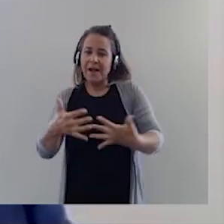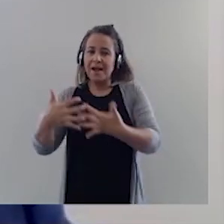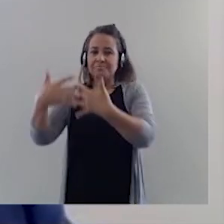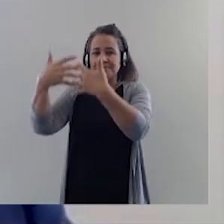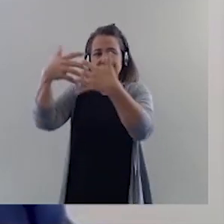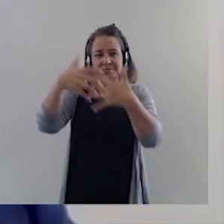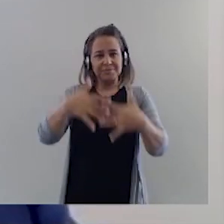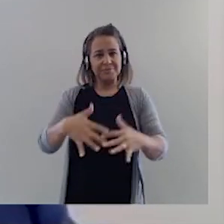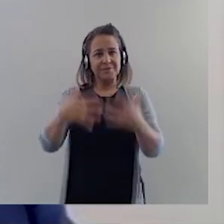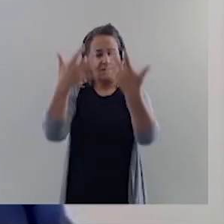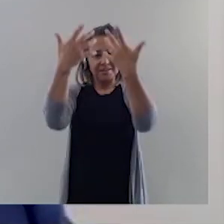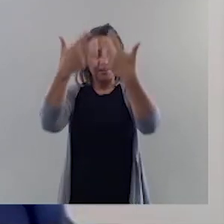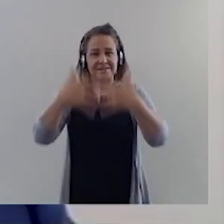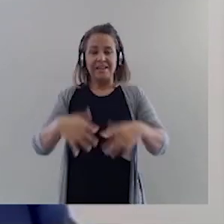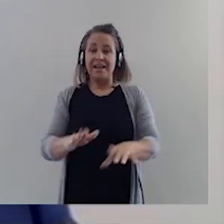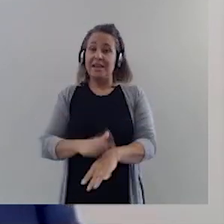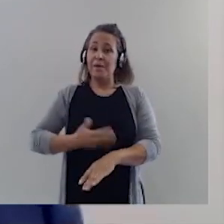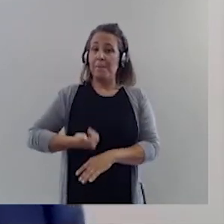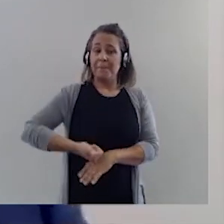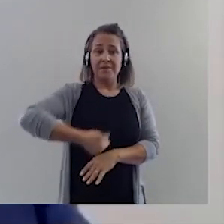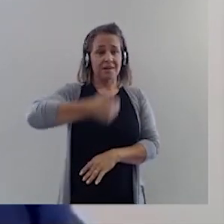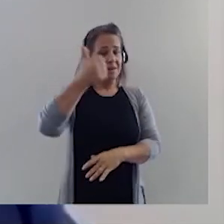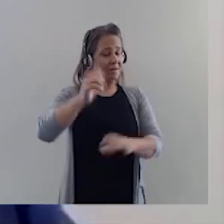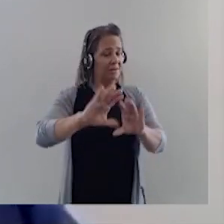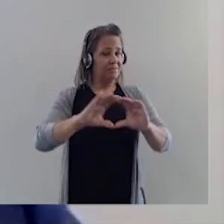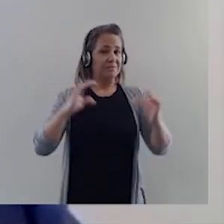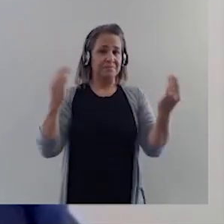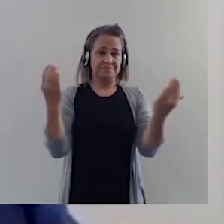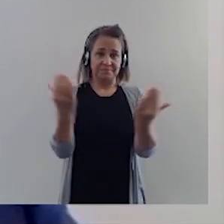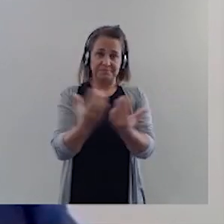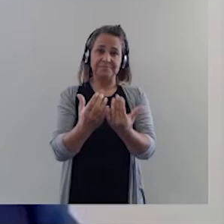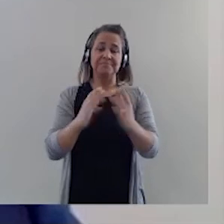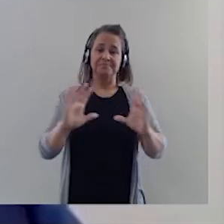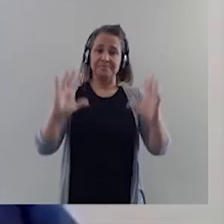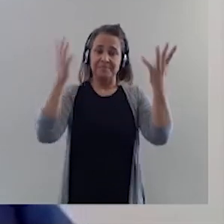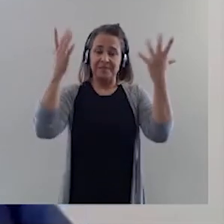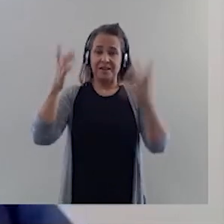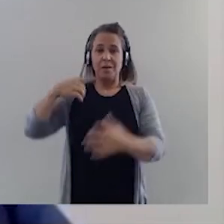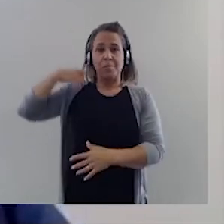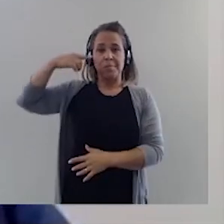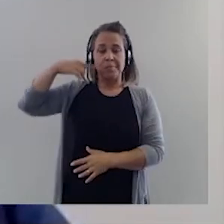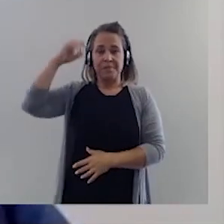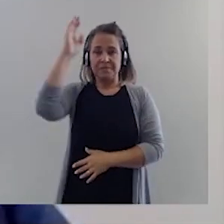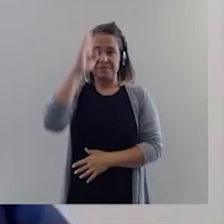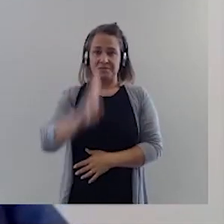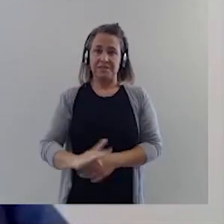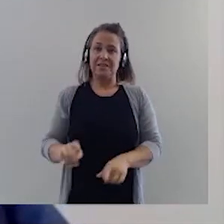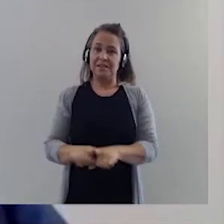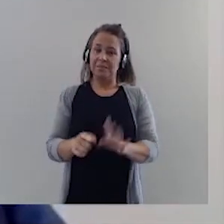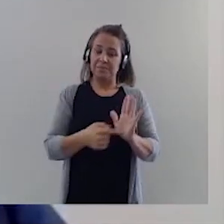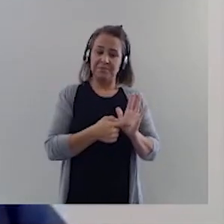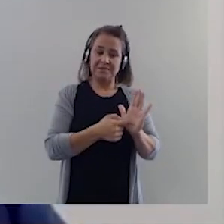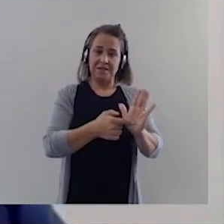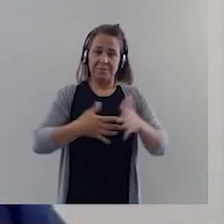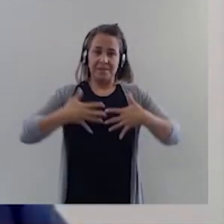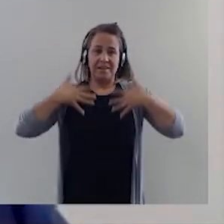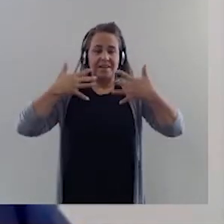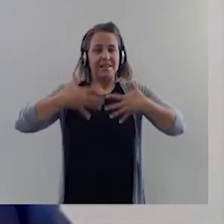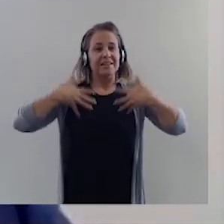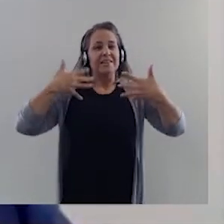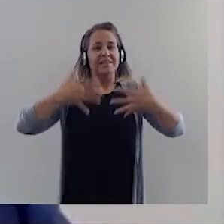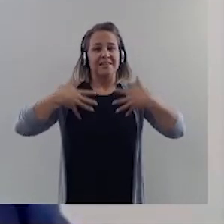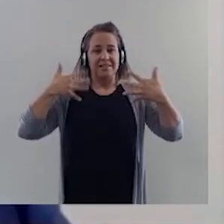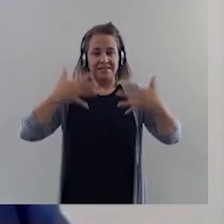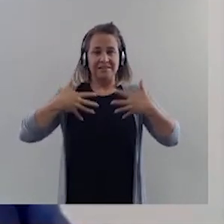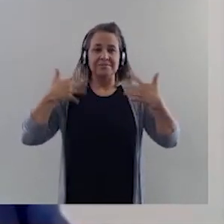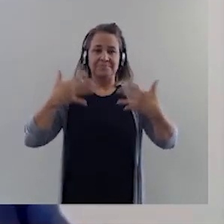experiência nesse que é o maior evento da advocacia do Brasil. Também quero registrar minha enorme satisfação